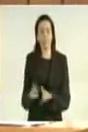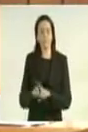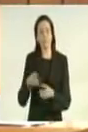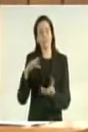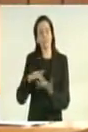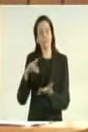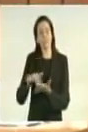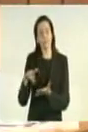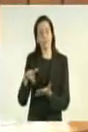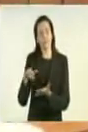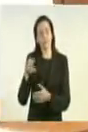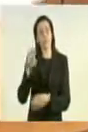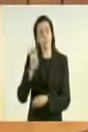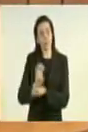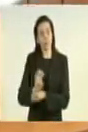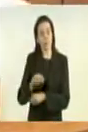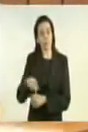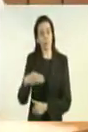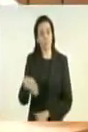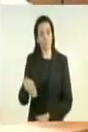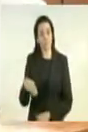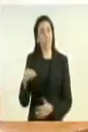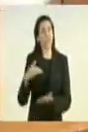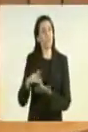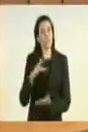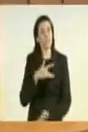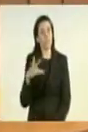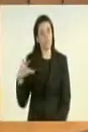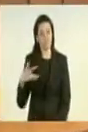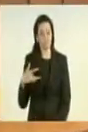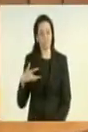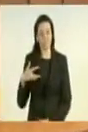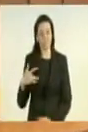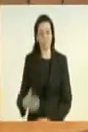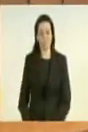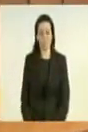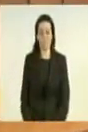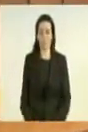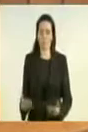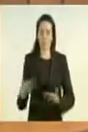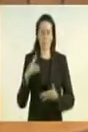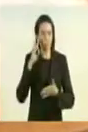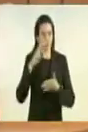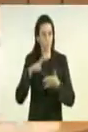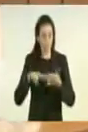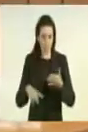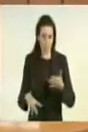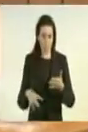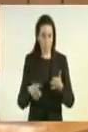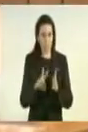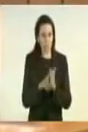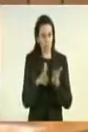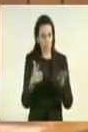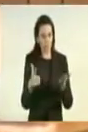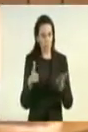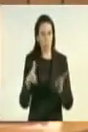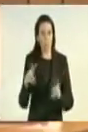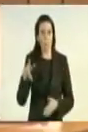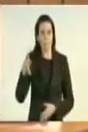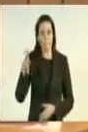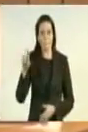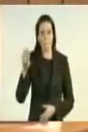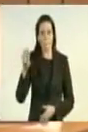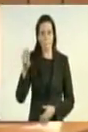Saúde. E hoje eu quero fazer uma leitura de uma matéria que está publicada no Jornal Pequeno, que